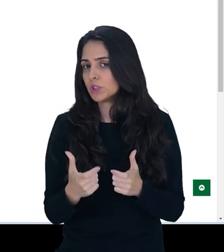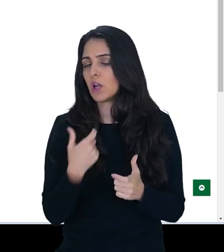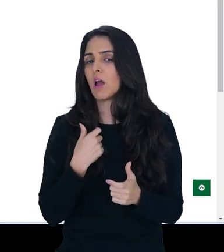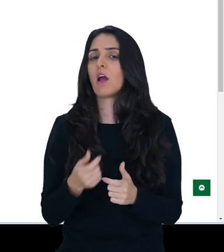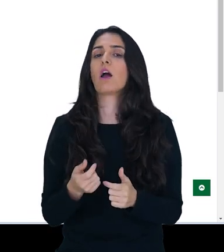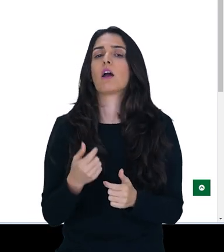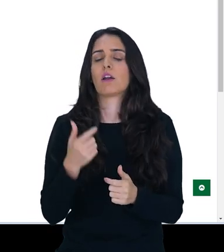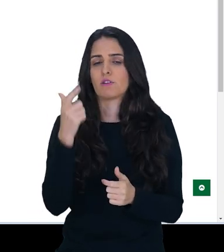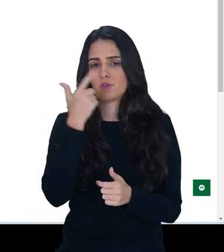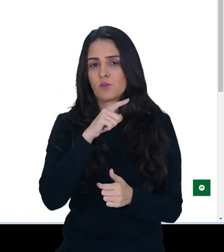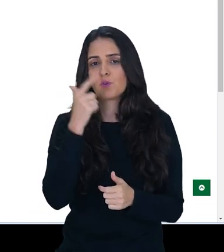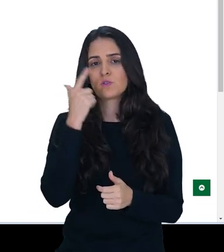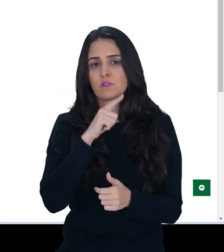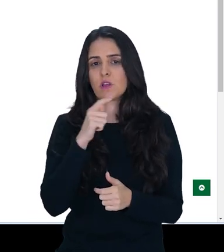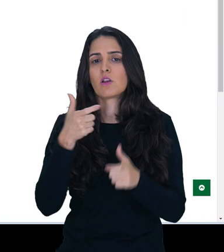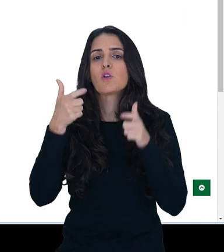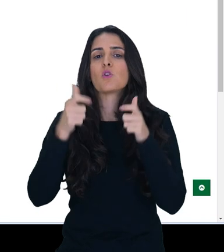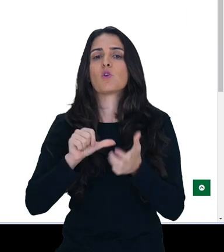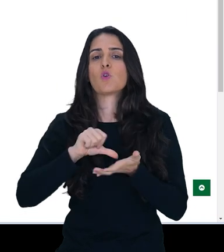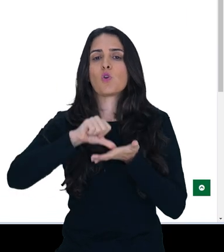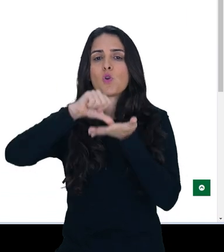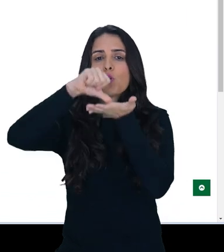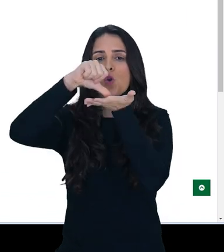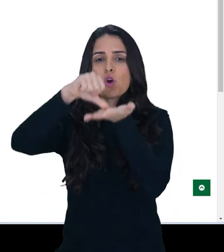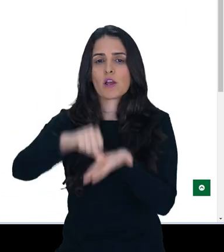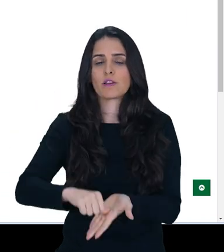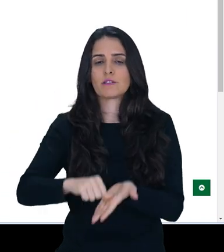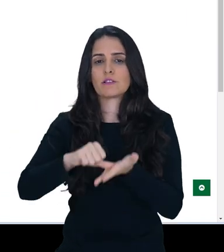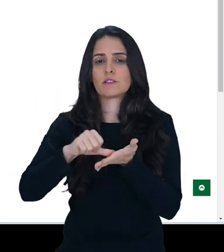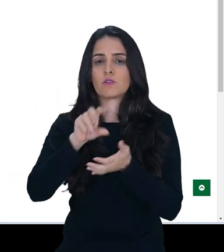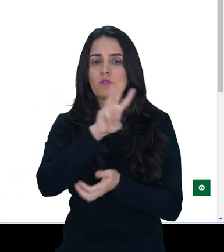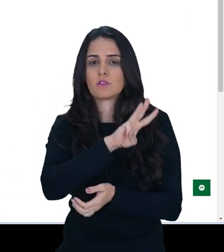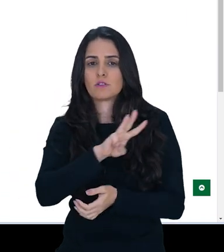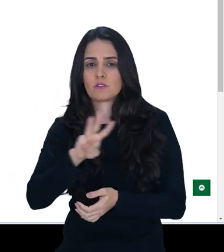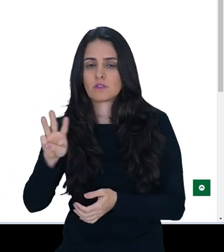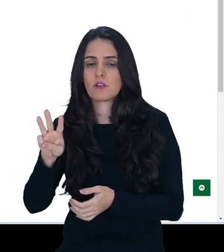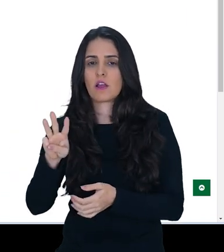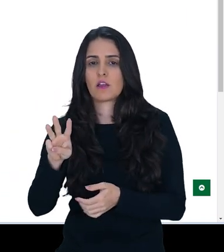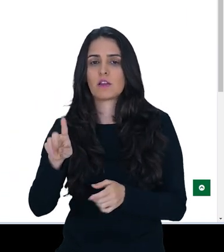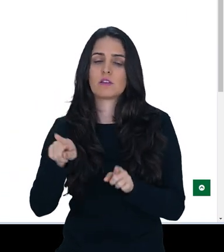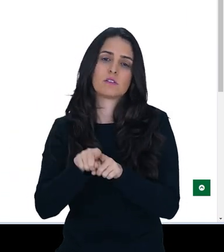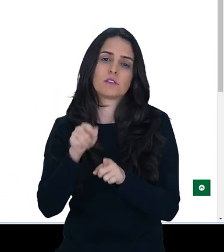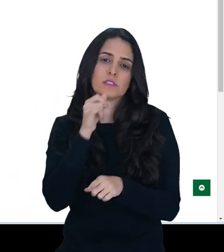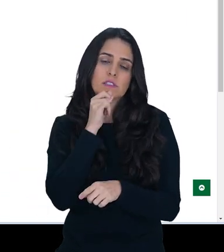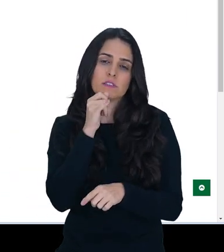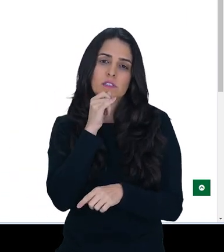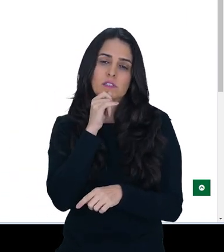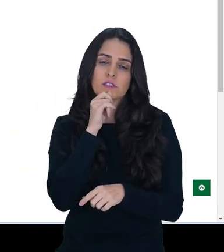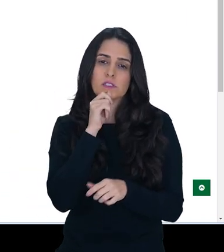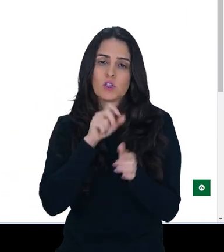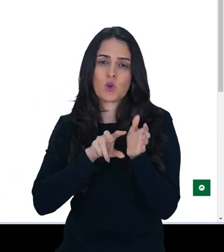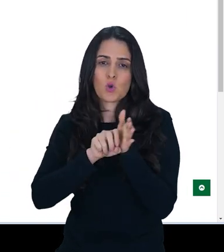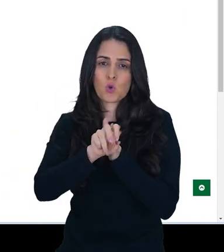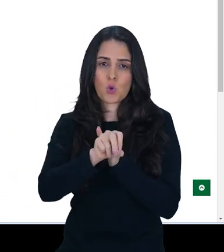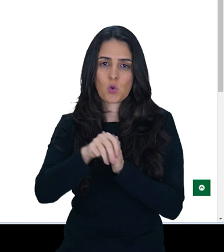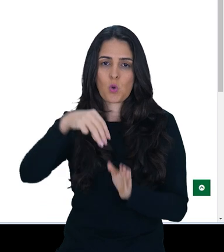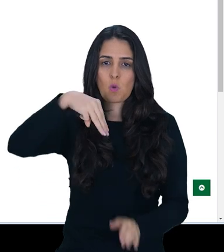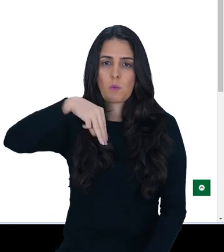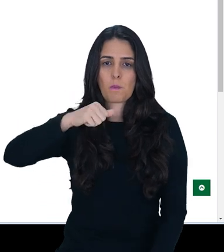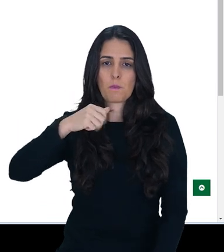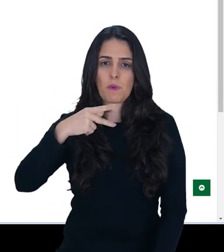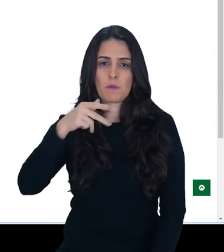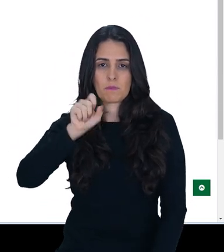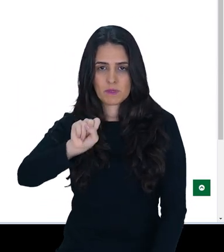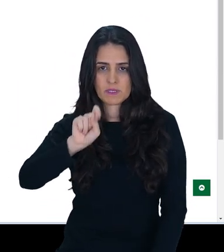as coordenadas isso vai levar para a localização em alguns site desse tipo de serviço como por exemplo Google Maps